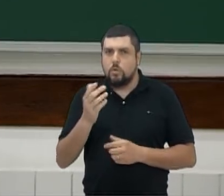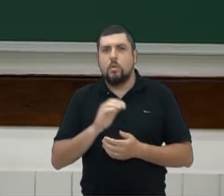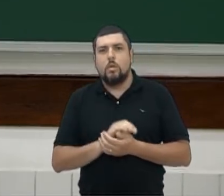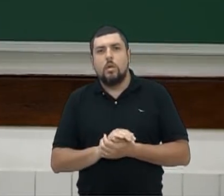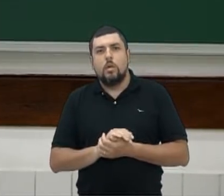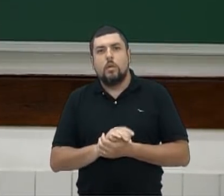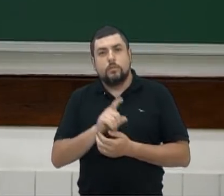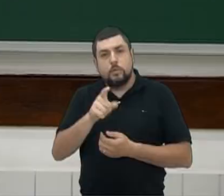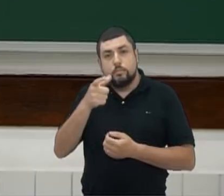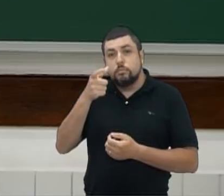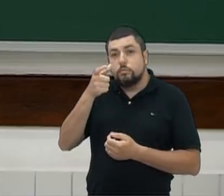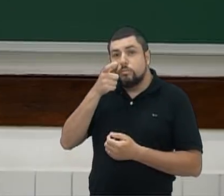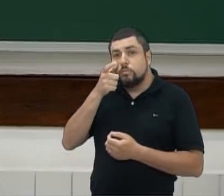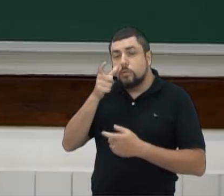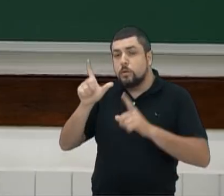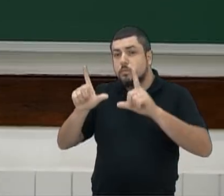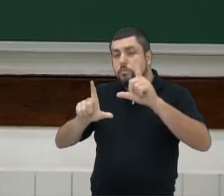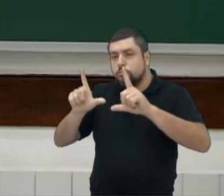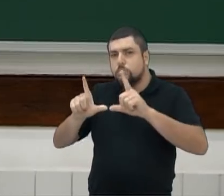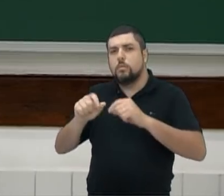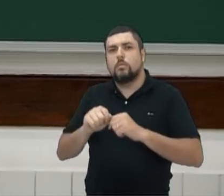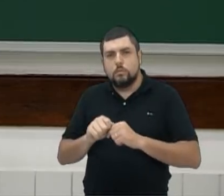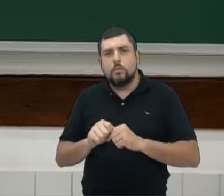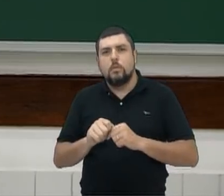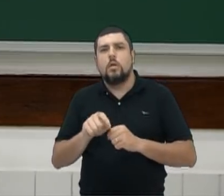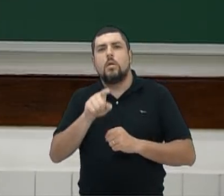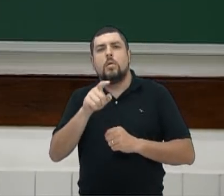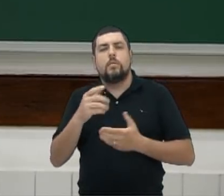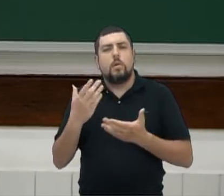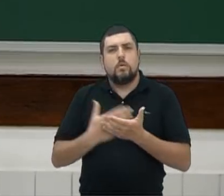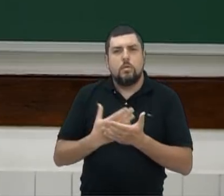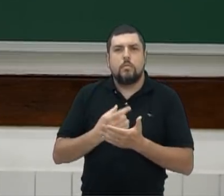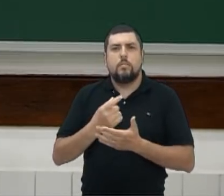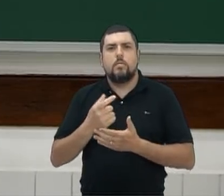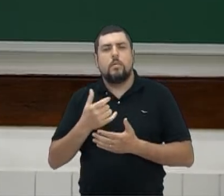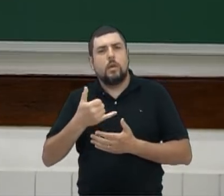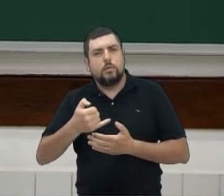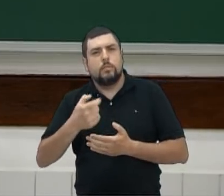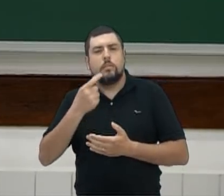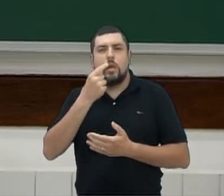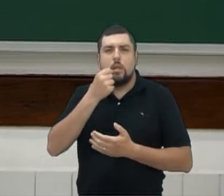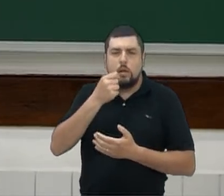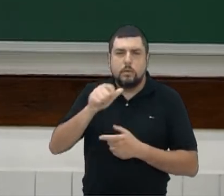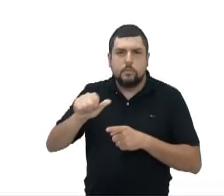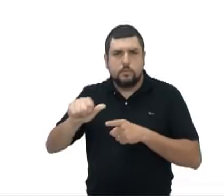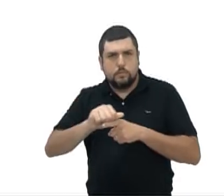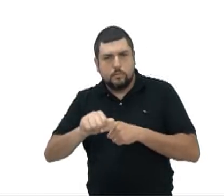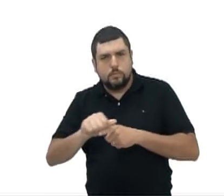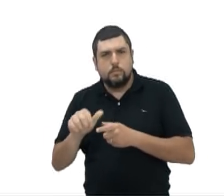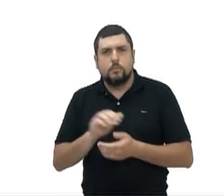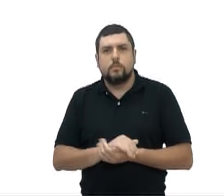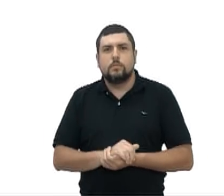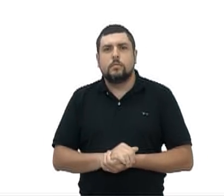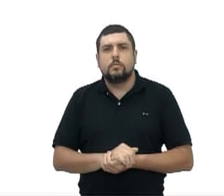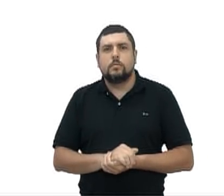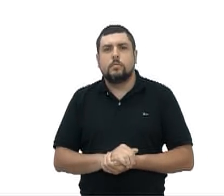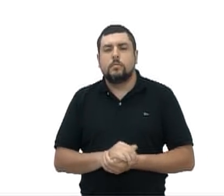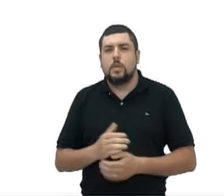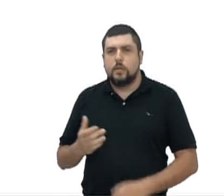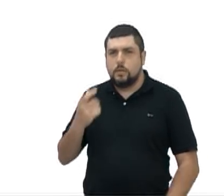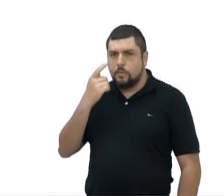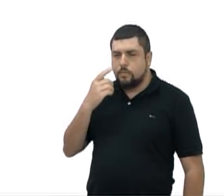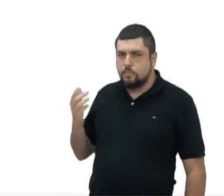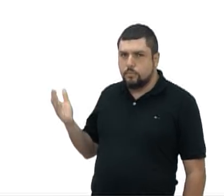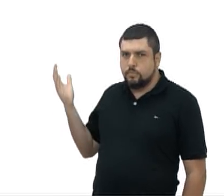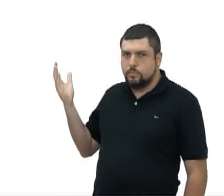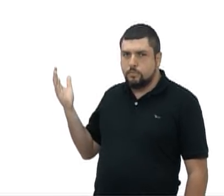que serão propostas, você tenha em mãos caderno, caneta, lápis e borracha. Então aqui na tela para você os objetivos: reconhecer